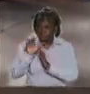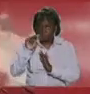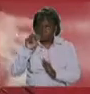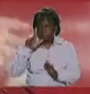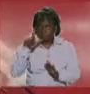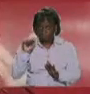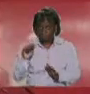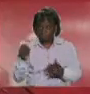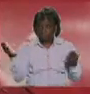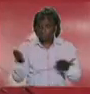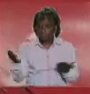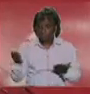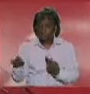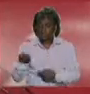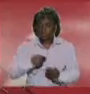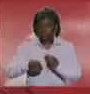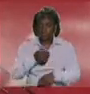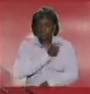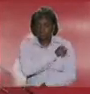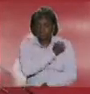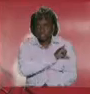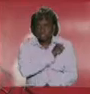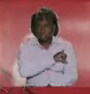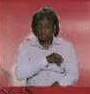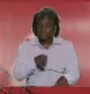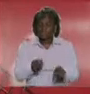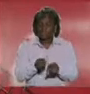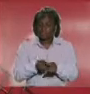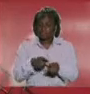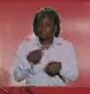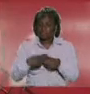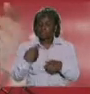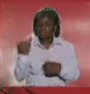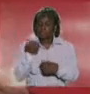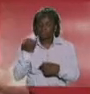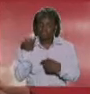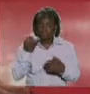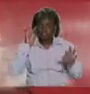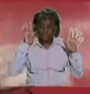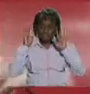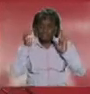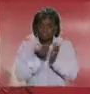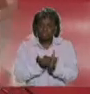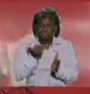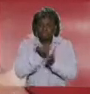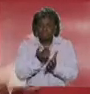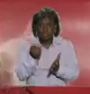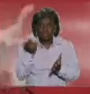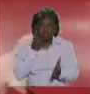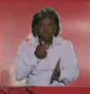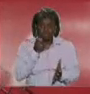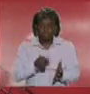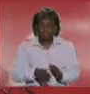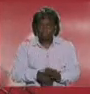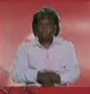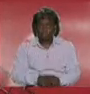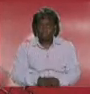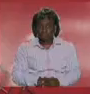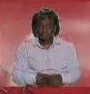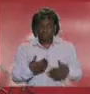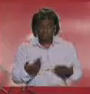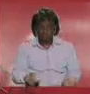Carla, qual o quadro hoje dos negócios sociais no Rio de Janeiro e por que é tão importante pensar nessa questão de aumentar o financiamento